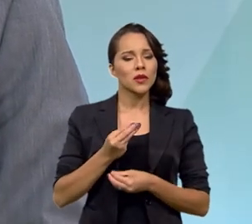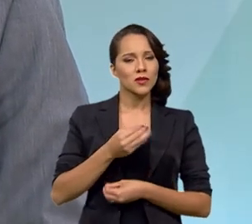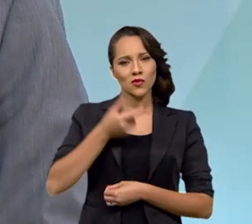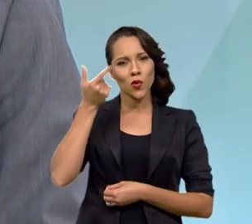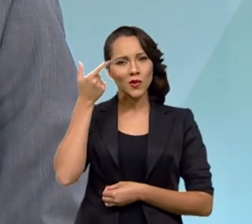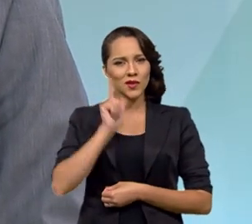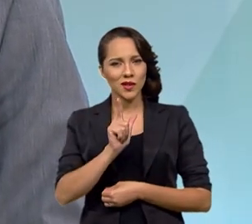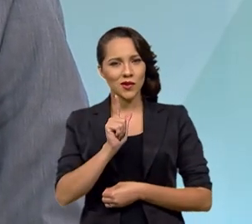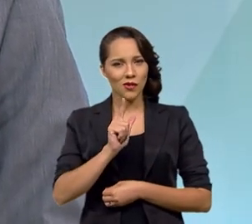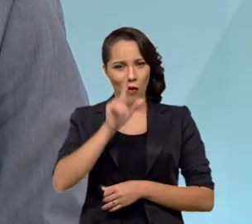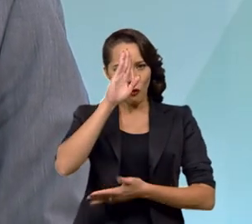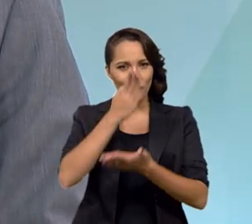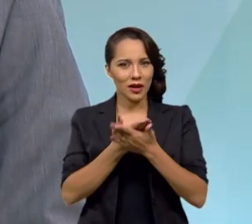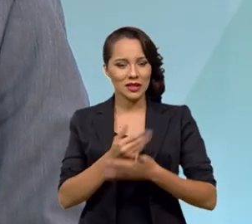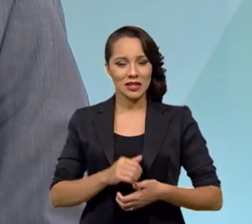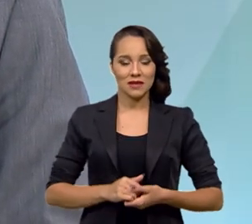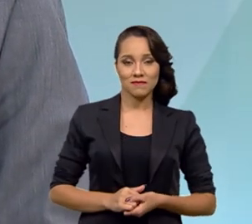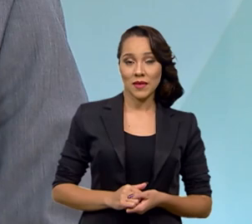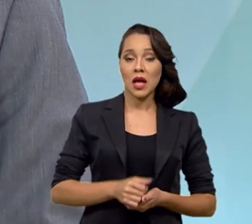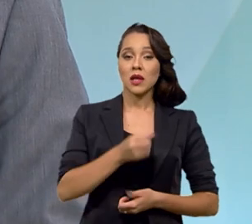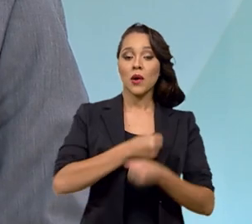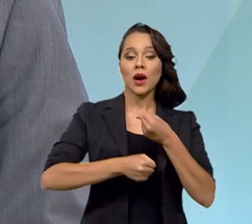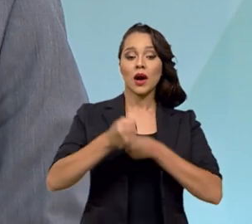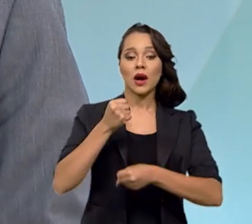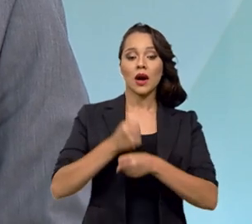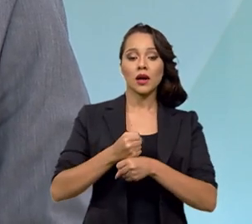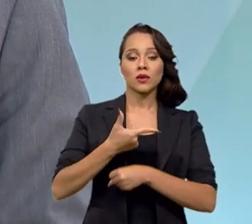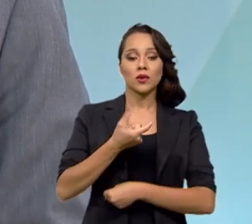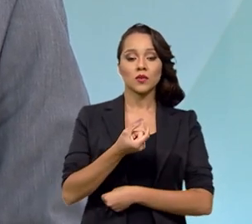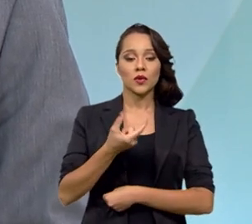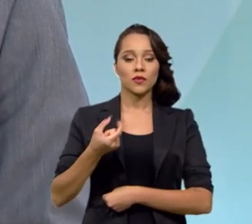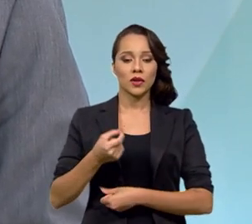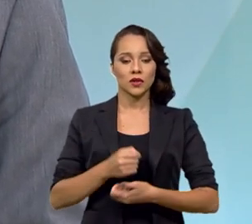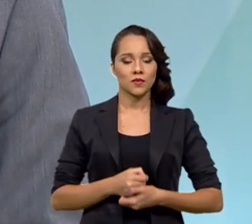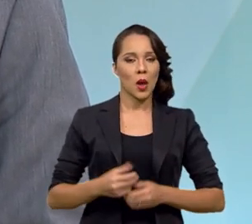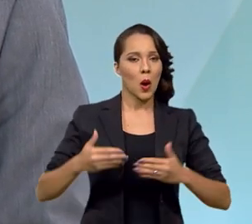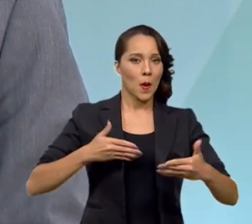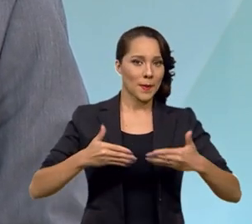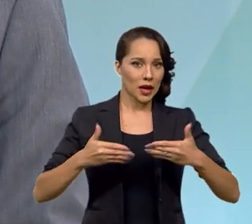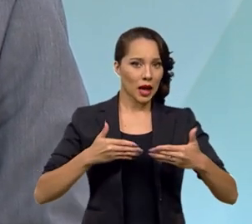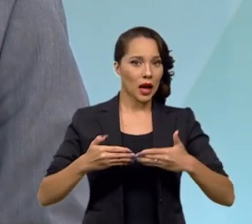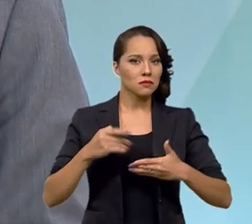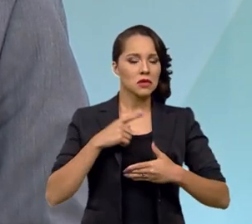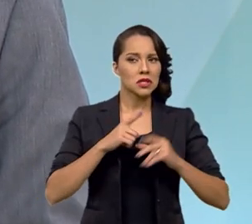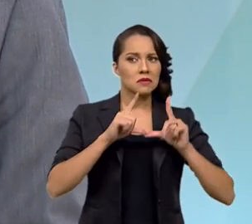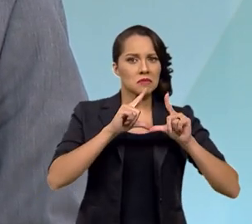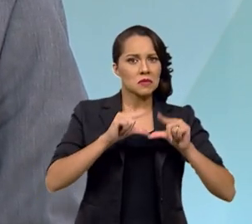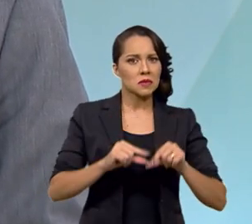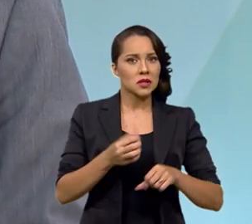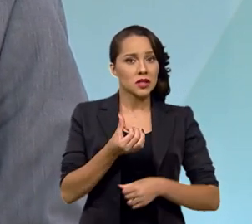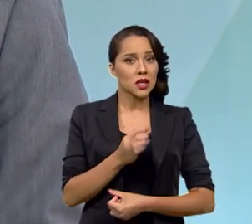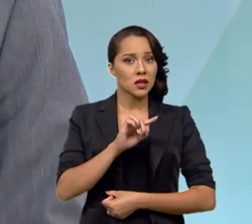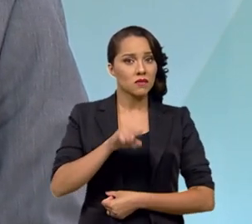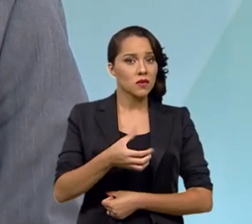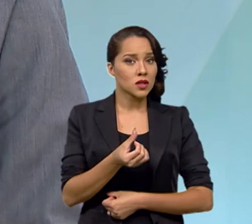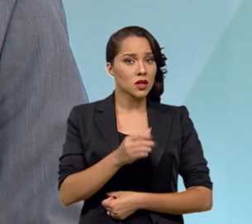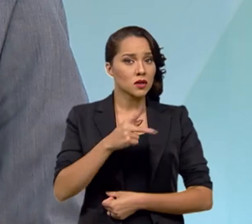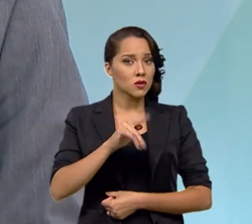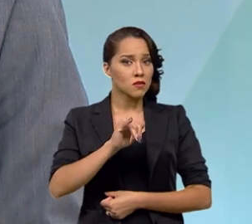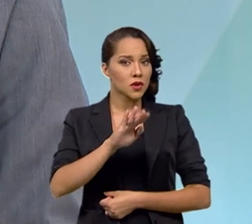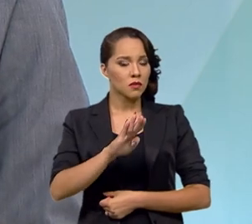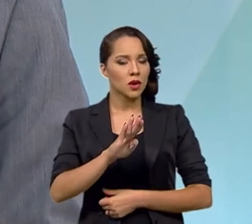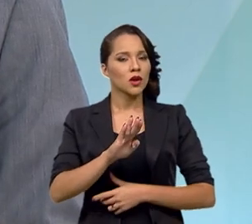conquistamos a nossa em 2020 o mercado prevê uma queda 6,6 do PIB